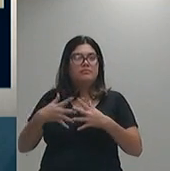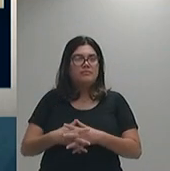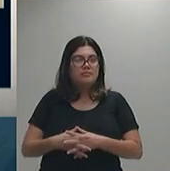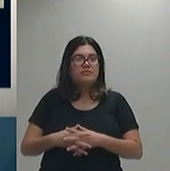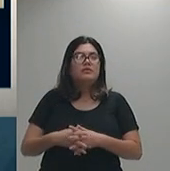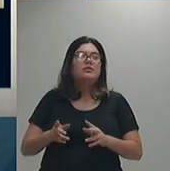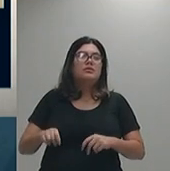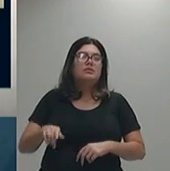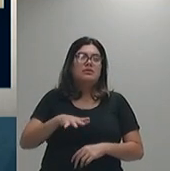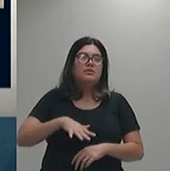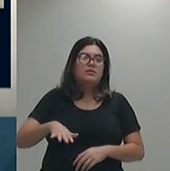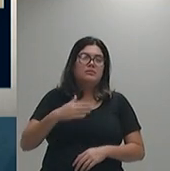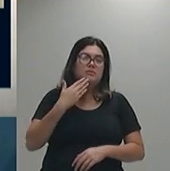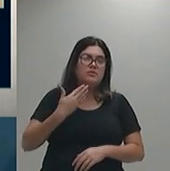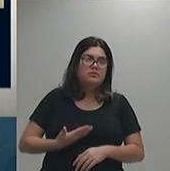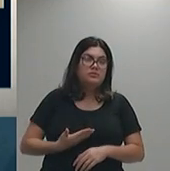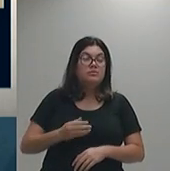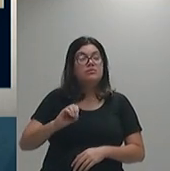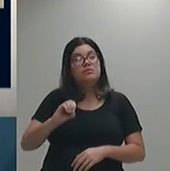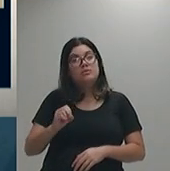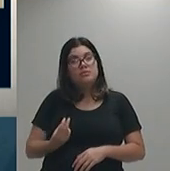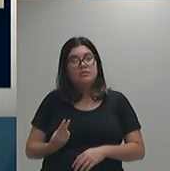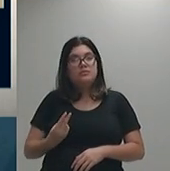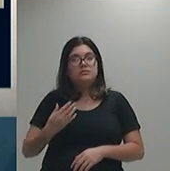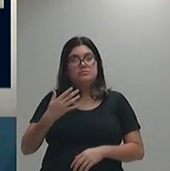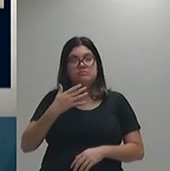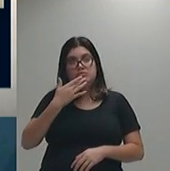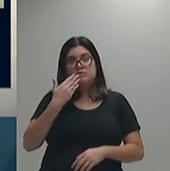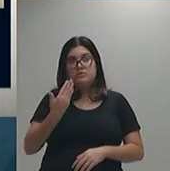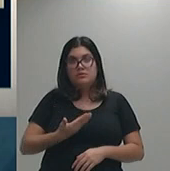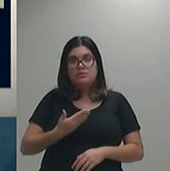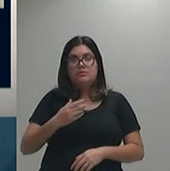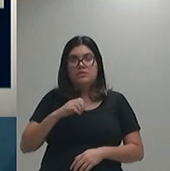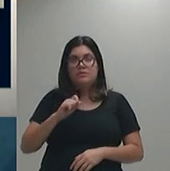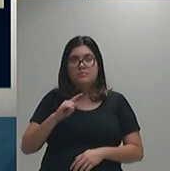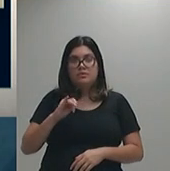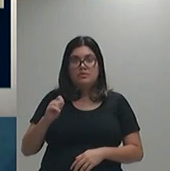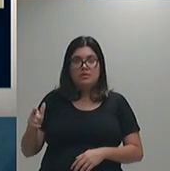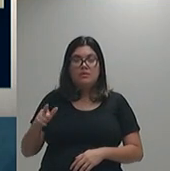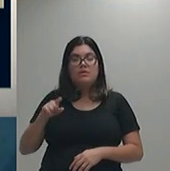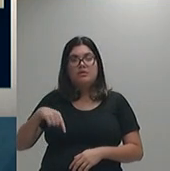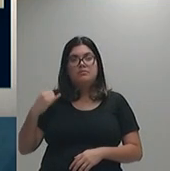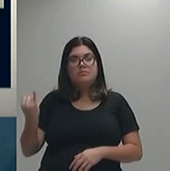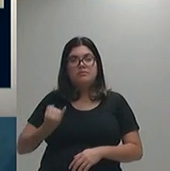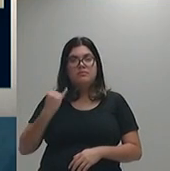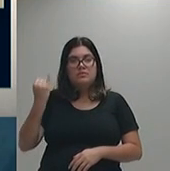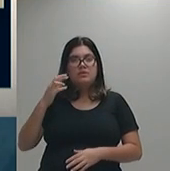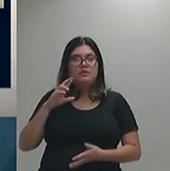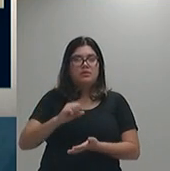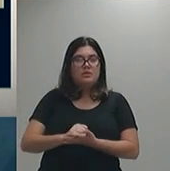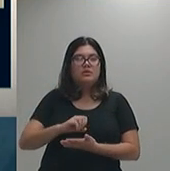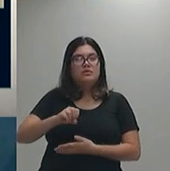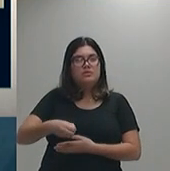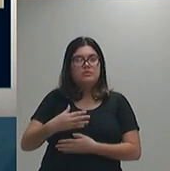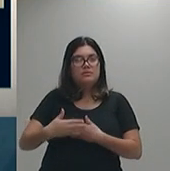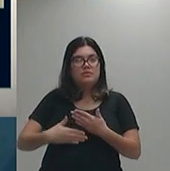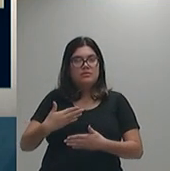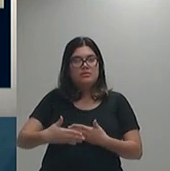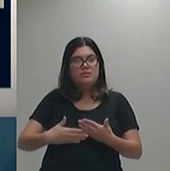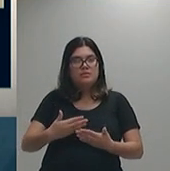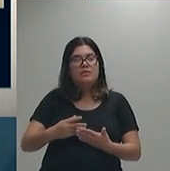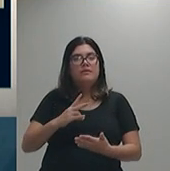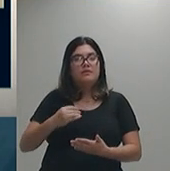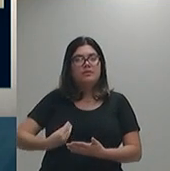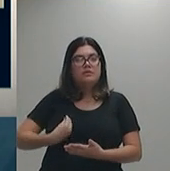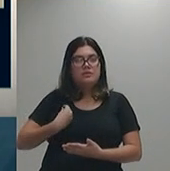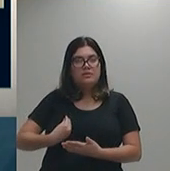suscitante seja como suscitado o tribunal arbitral é de suma importância registrar que não obstante a aceitação prevalente do cenário